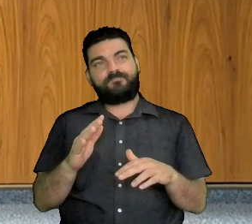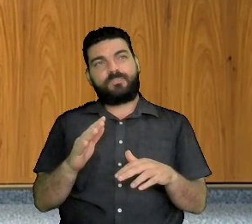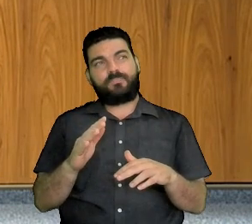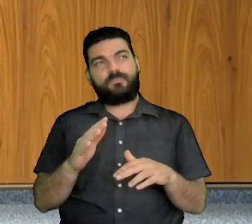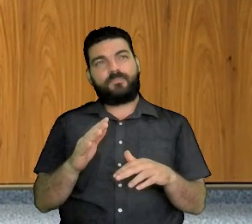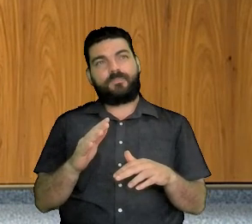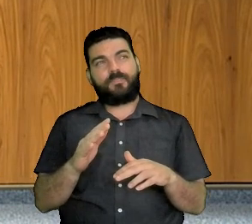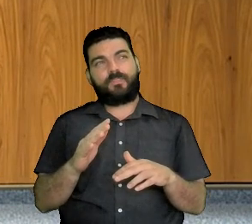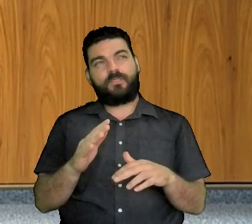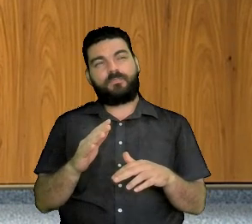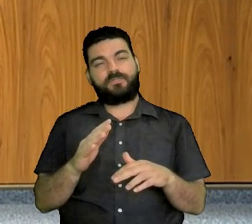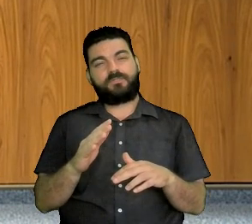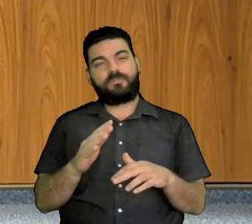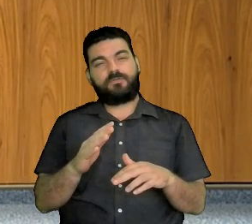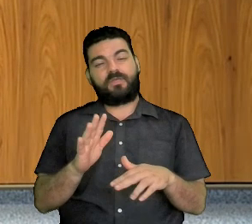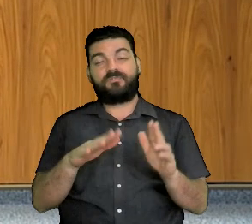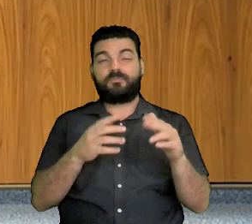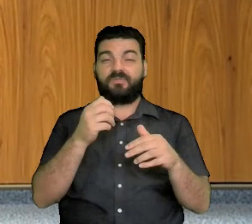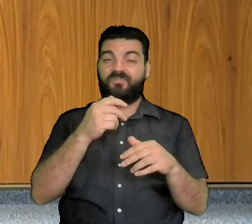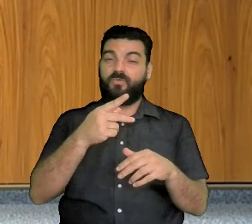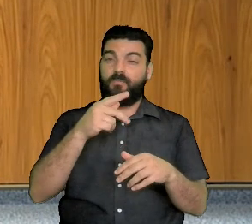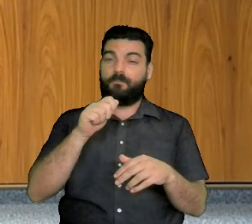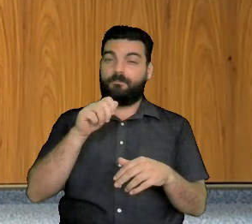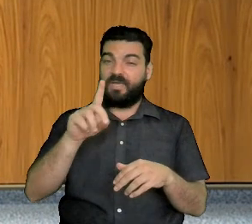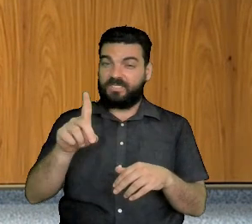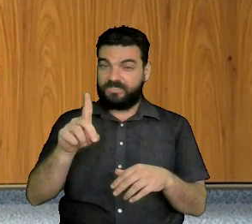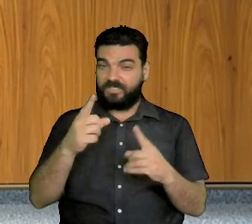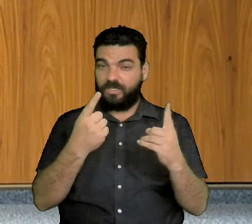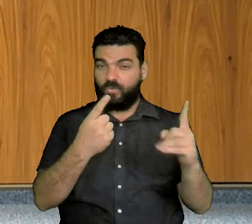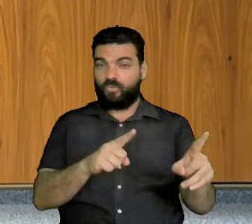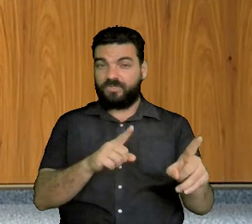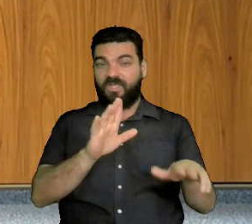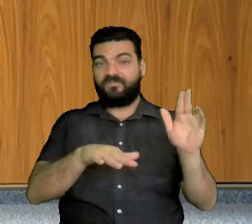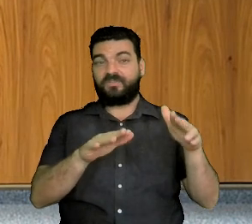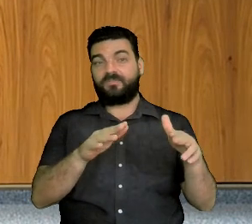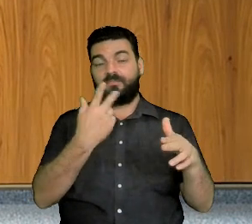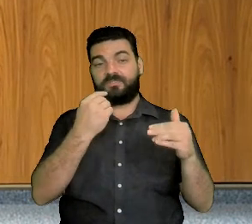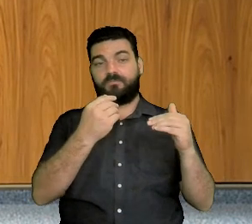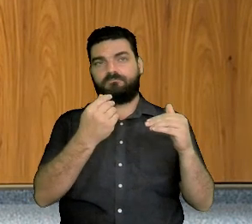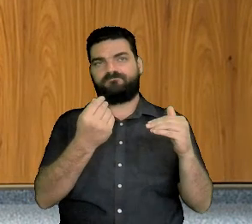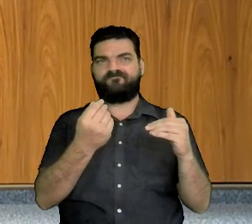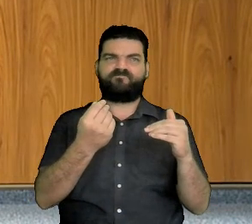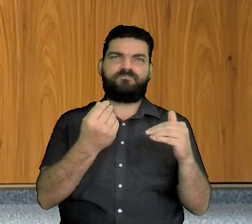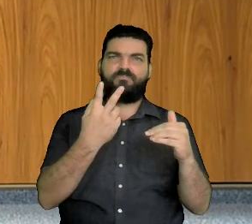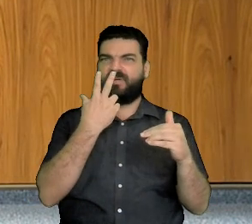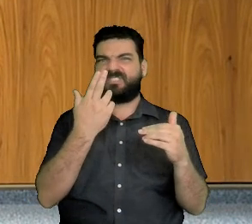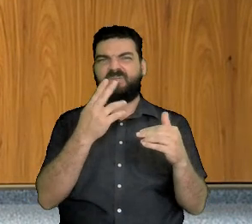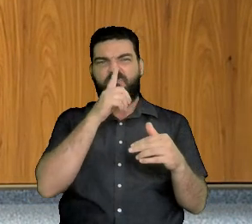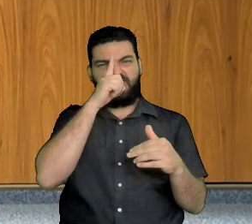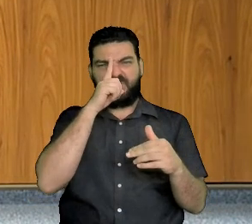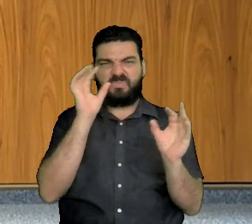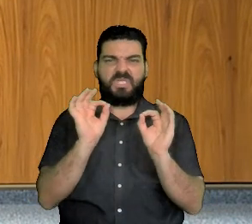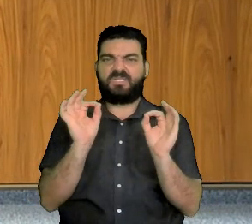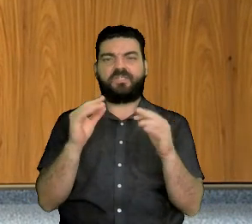as autoridades não instauram processos relacionados com ilícitos de menor gravidade, de menor potencial